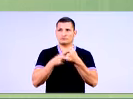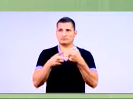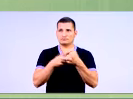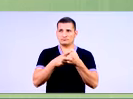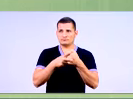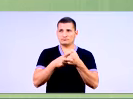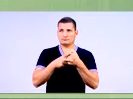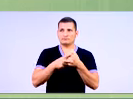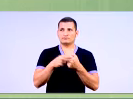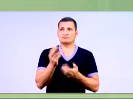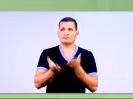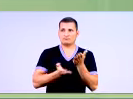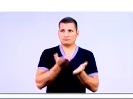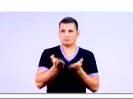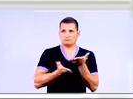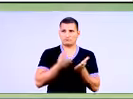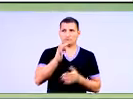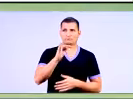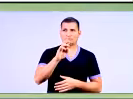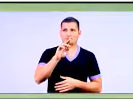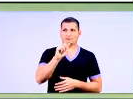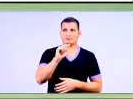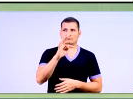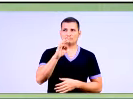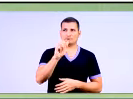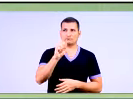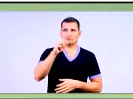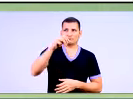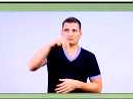substantivo, tratamento, ok?